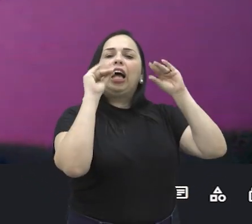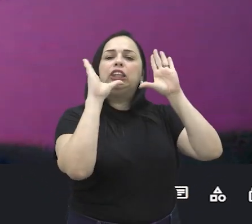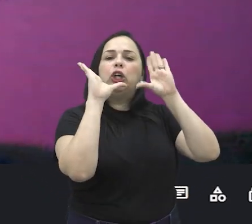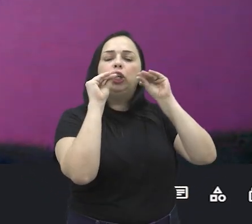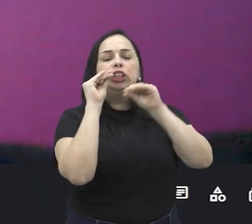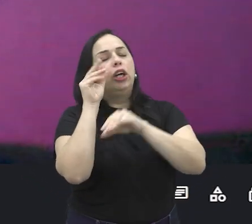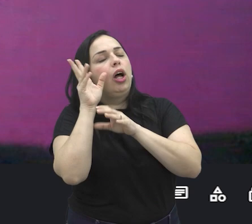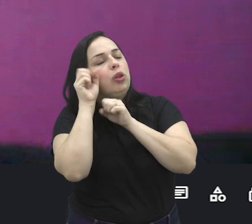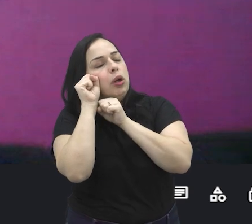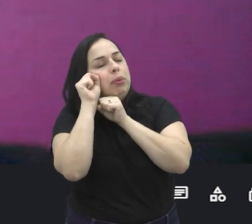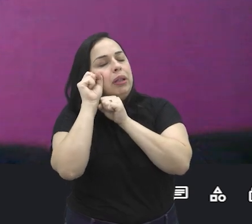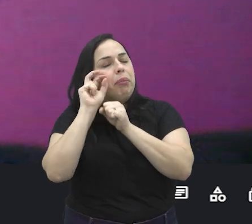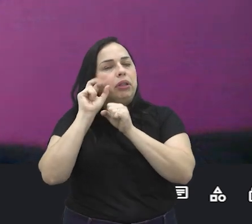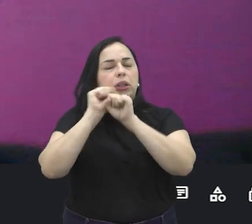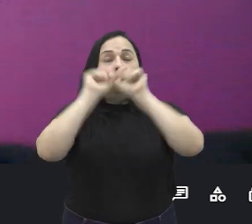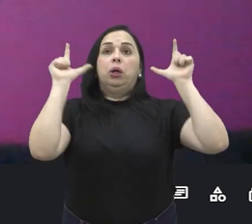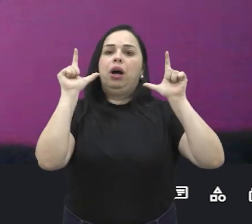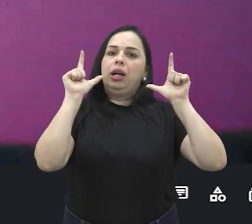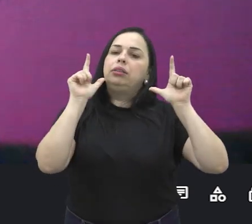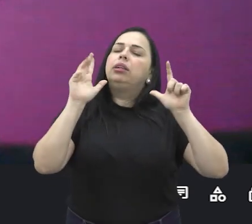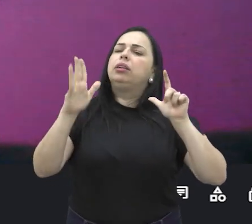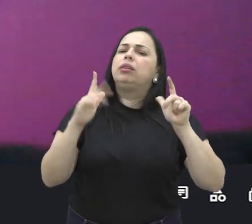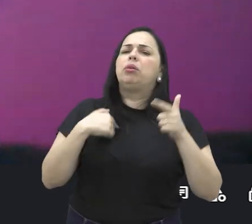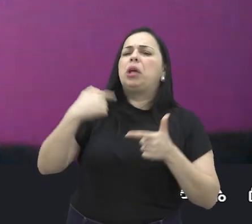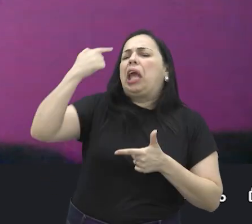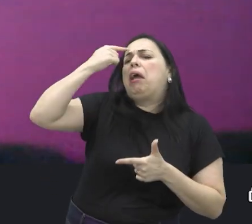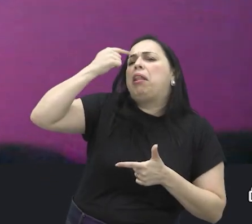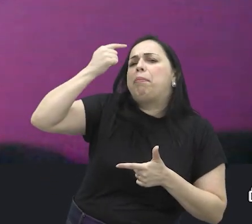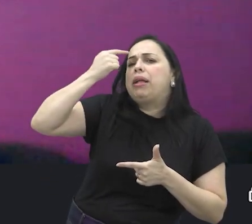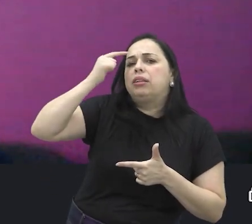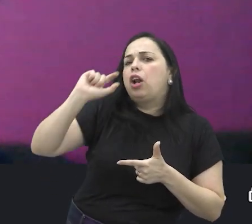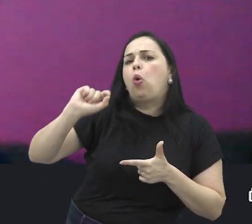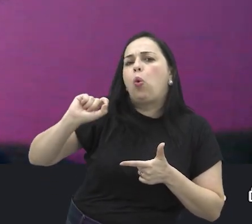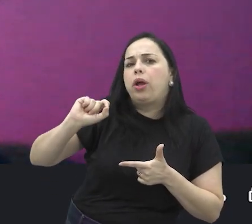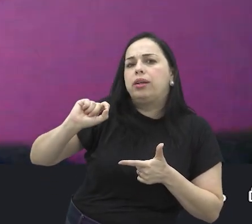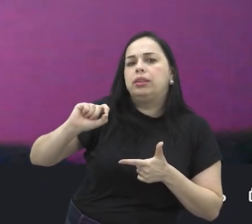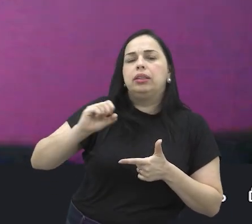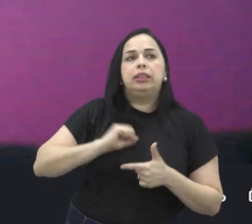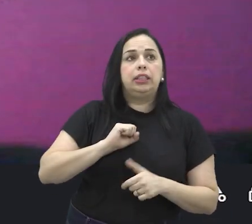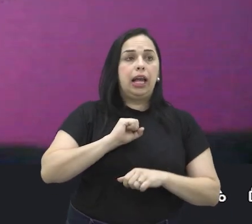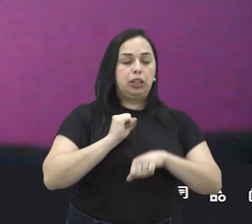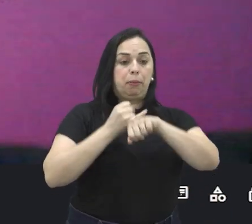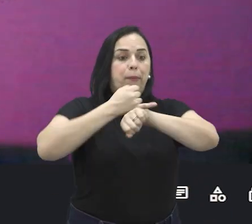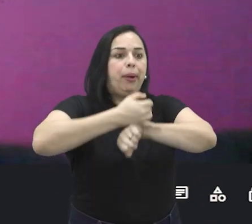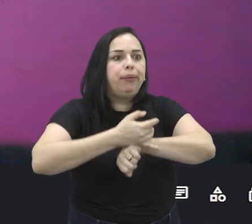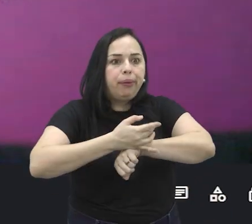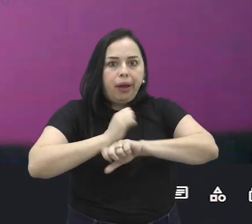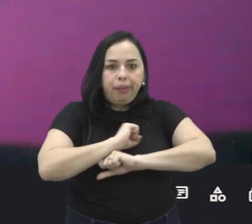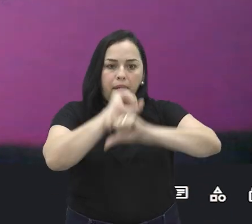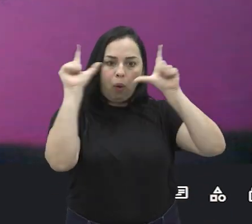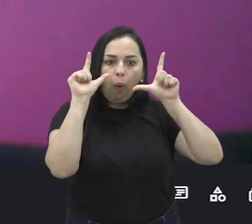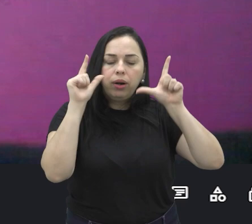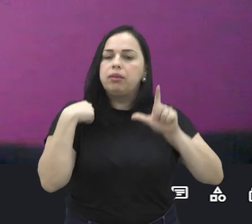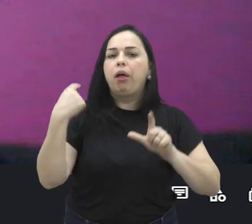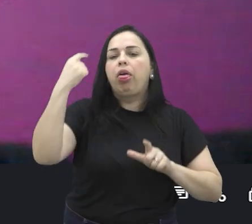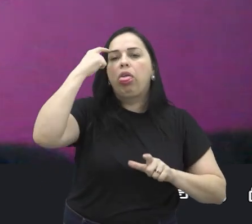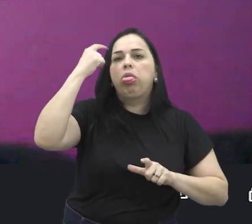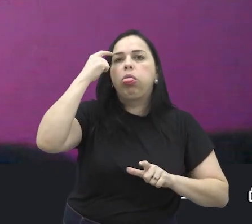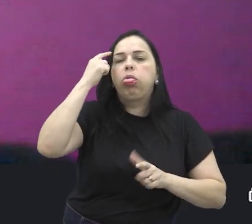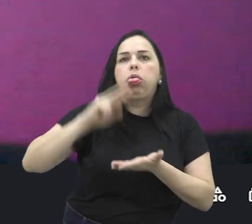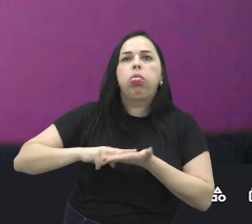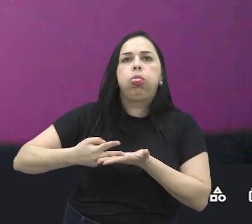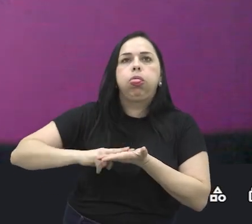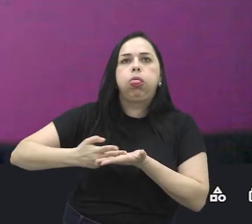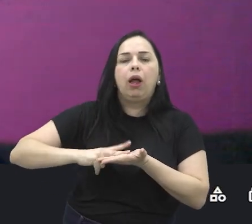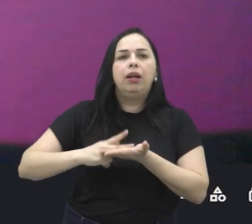consigo dormir de novo. Quais são os pensamentos que estão vindo nessa pessoa quando ela acorda de noite e não consegue dormir, né? Então eu fico